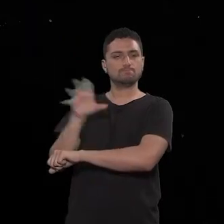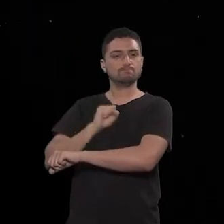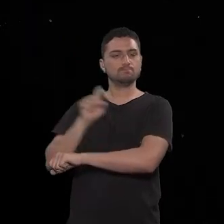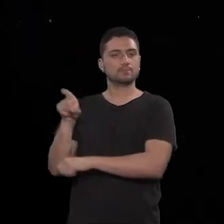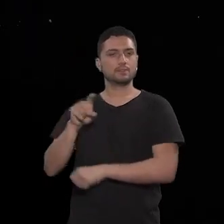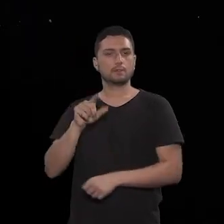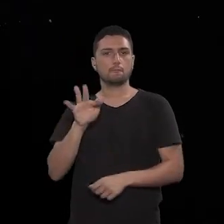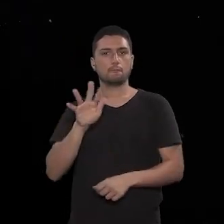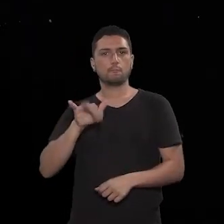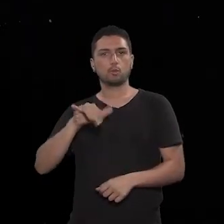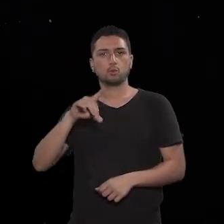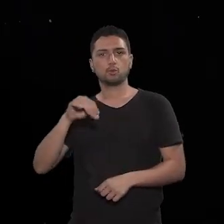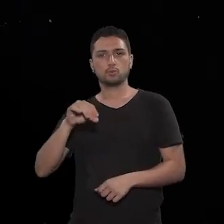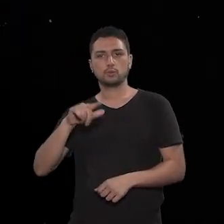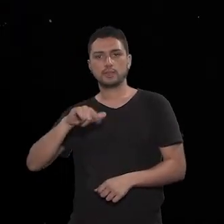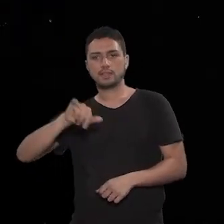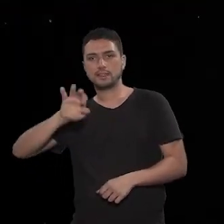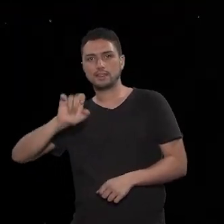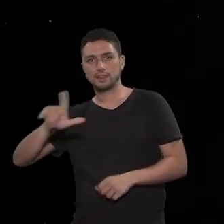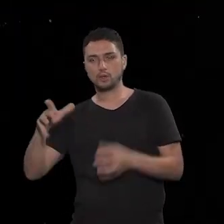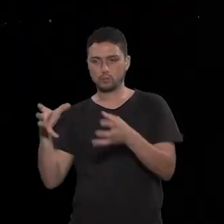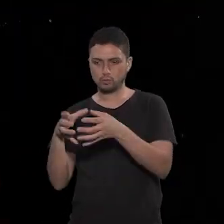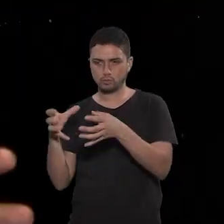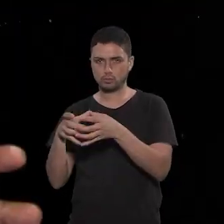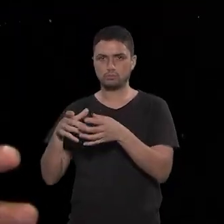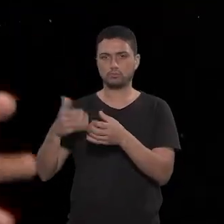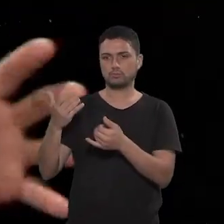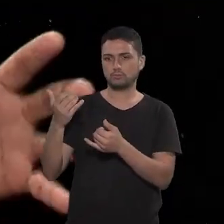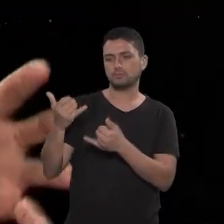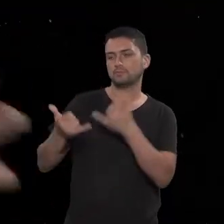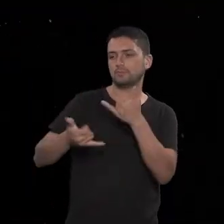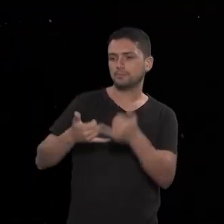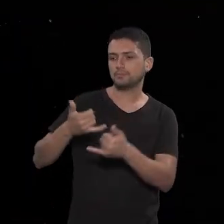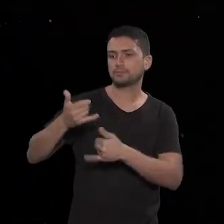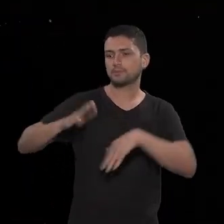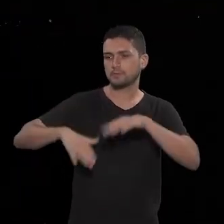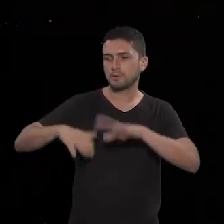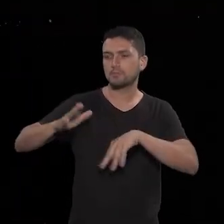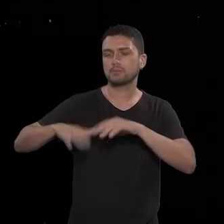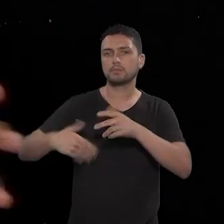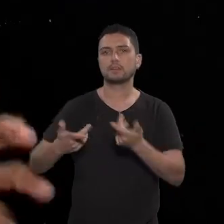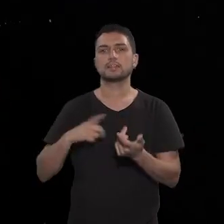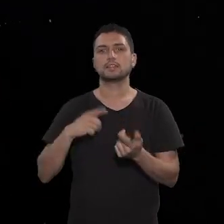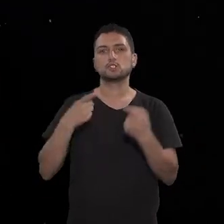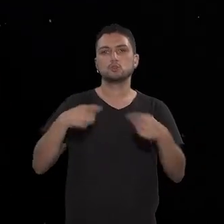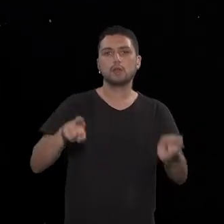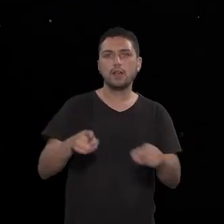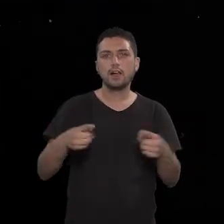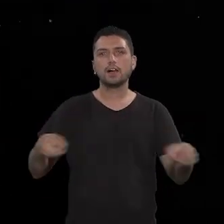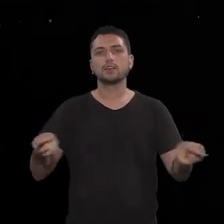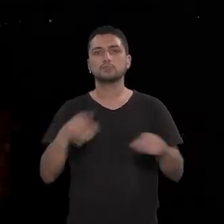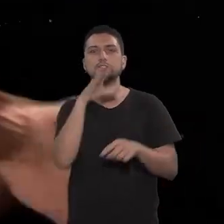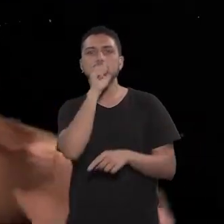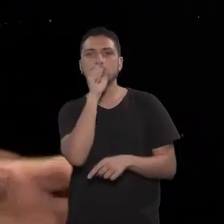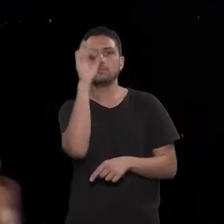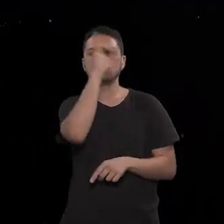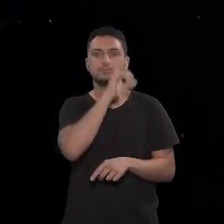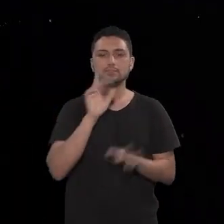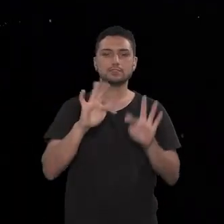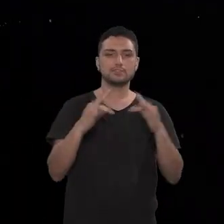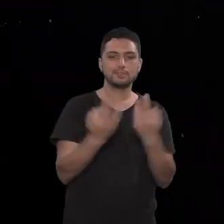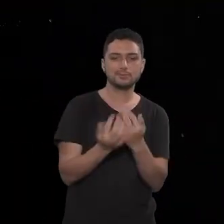músico profissional já é o fundo de quintal, aquela coisa do vinil, né, no final de semana, naquele